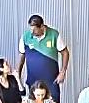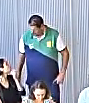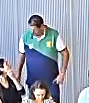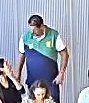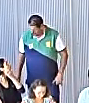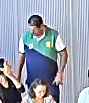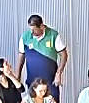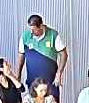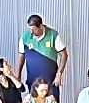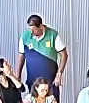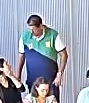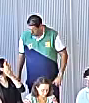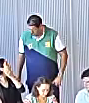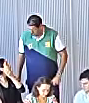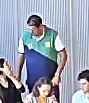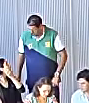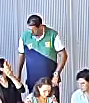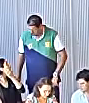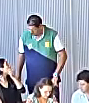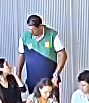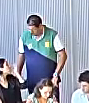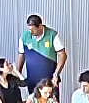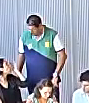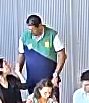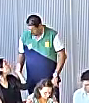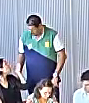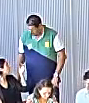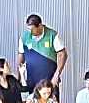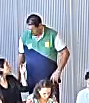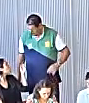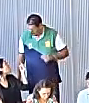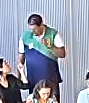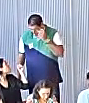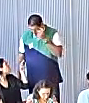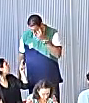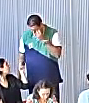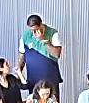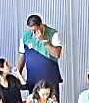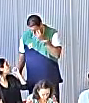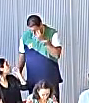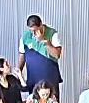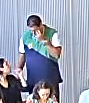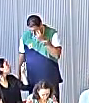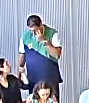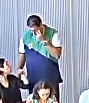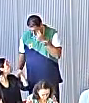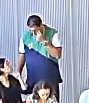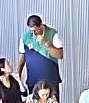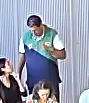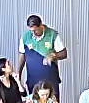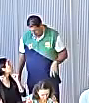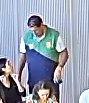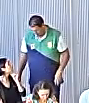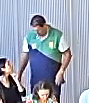de 201 com isso as empresas ganhou o tempo de 10